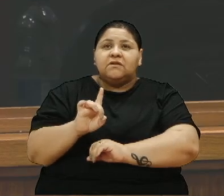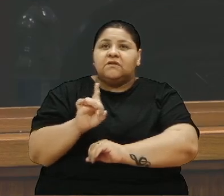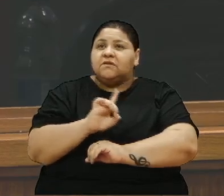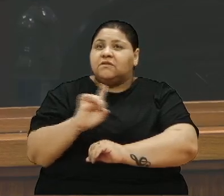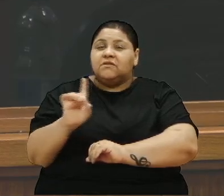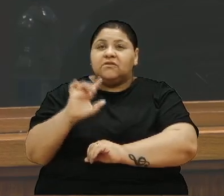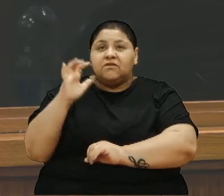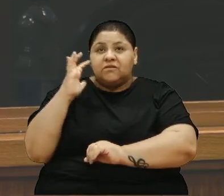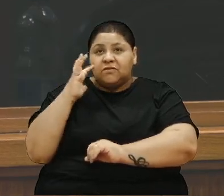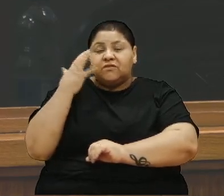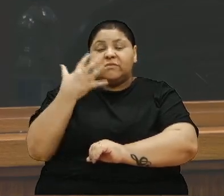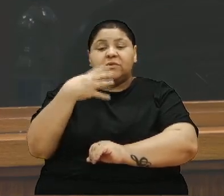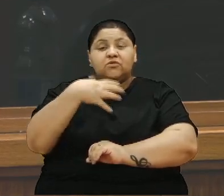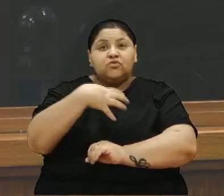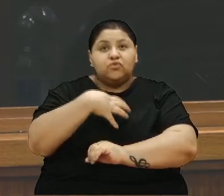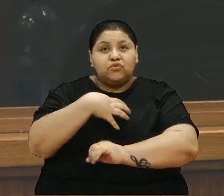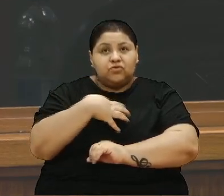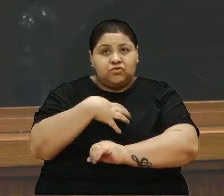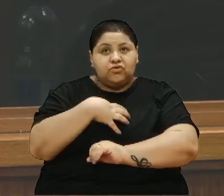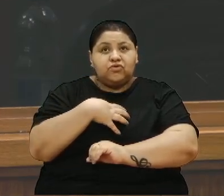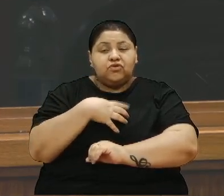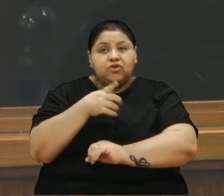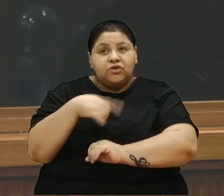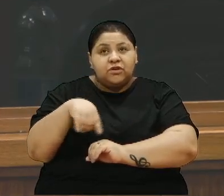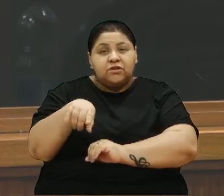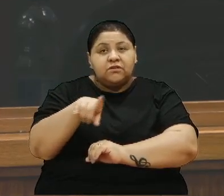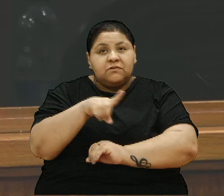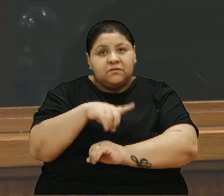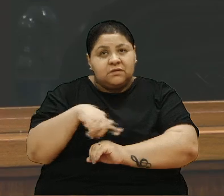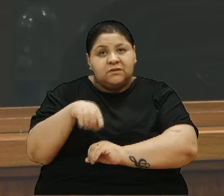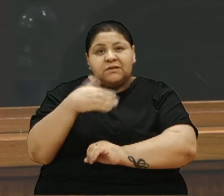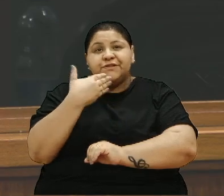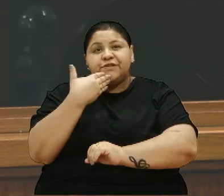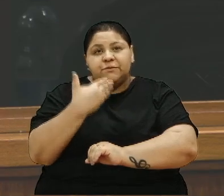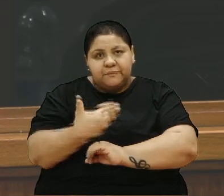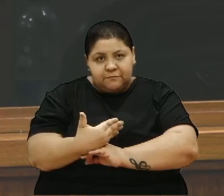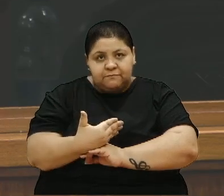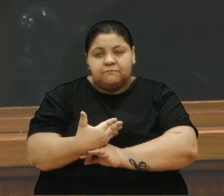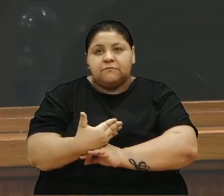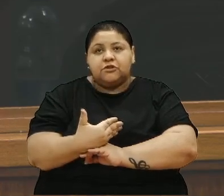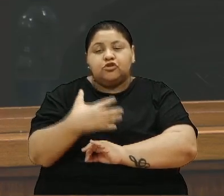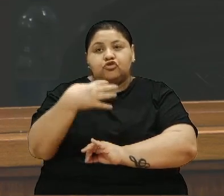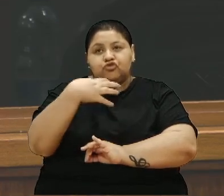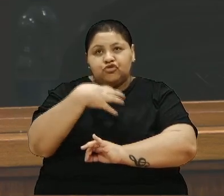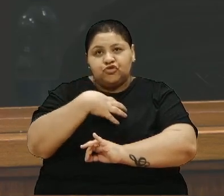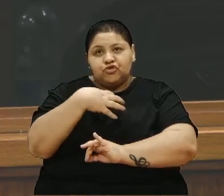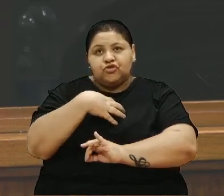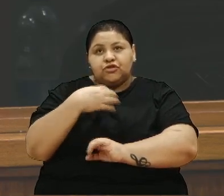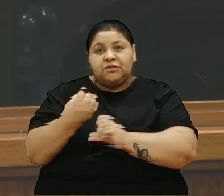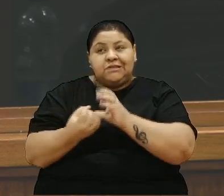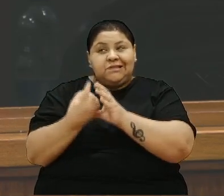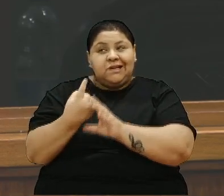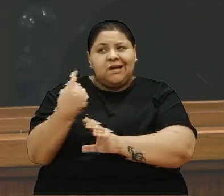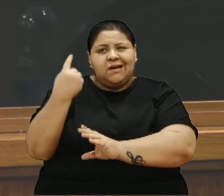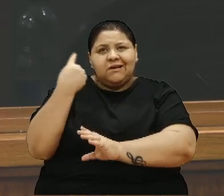está acontecendo da forma que a gente pede e da forma que existia uma